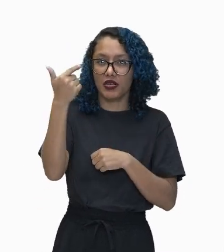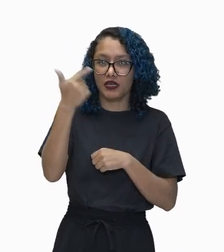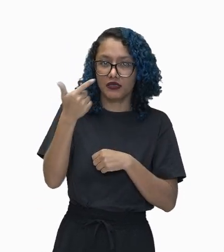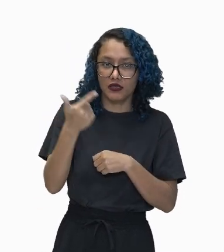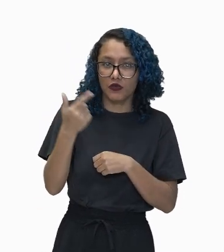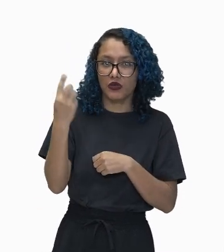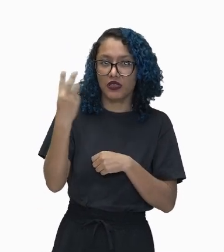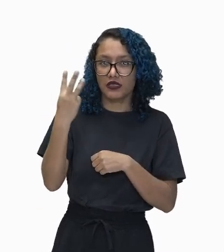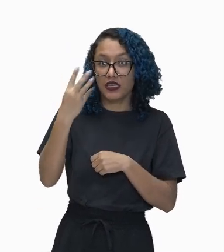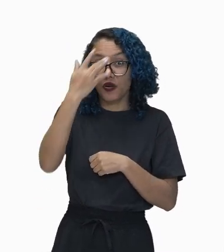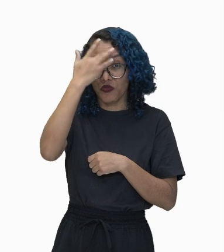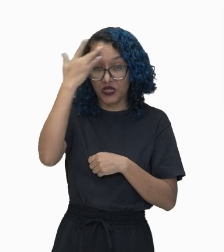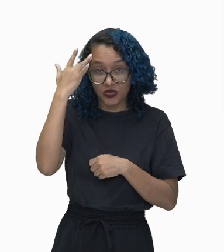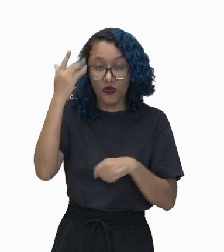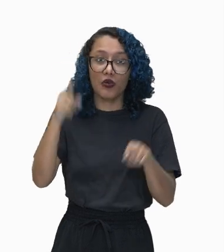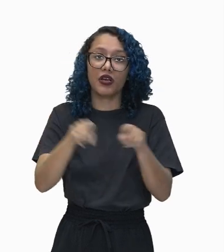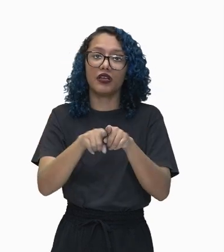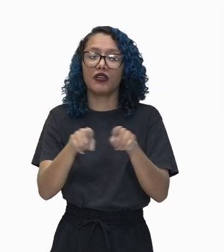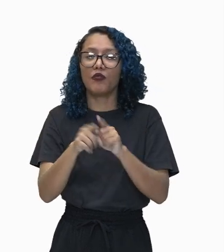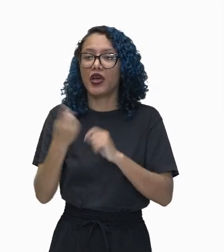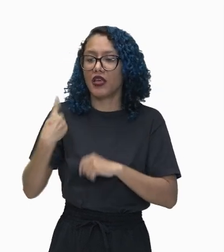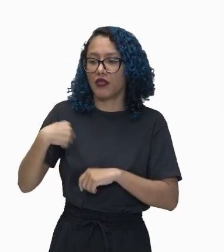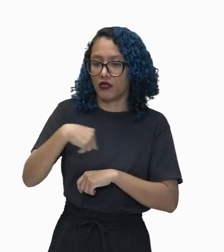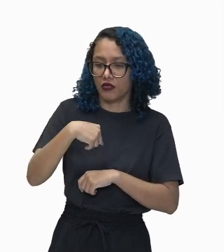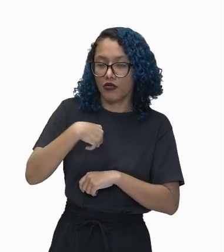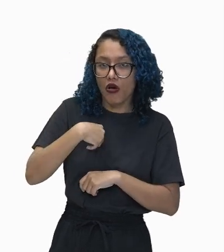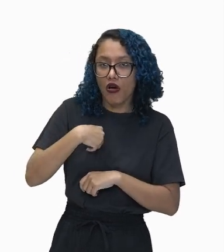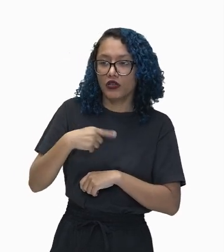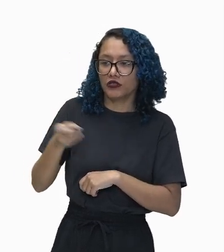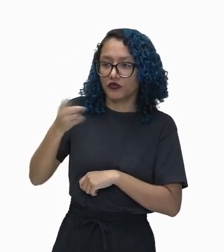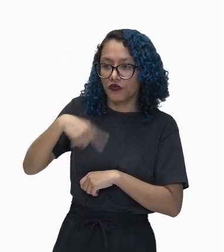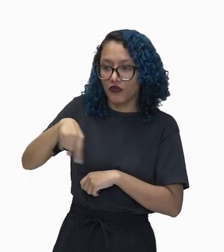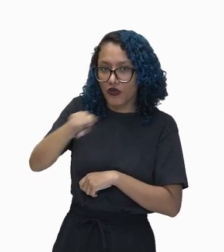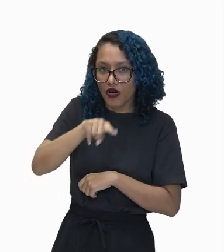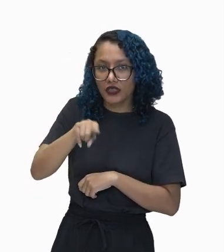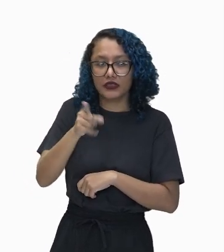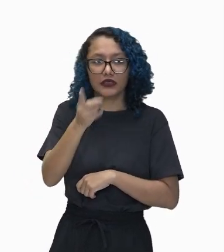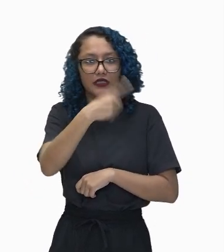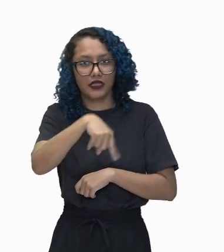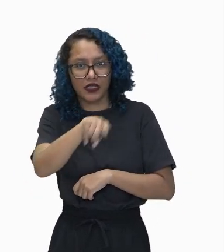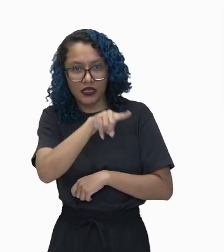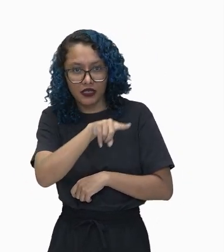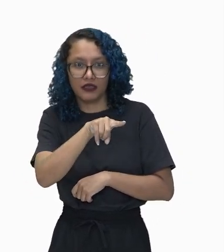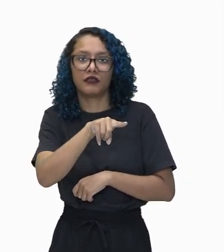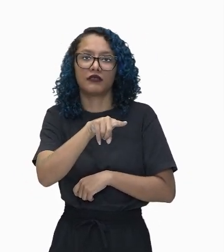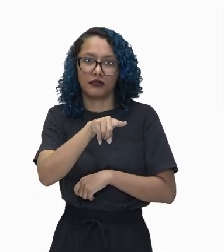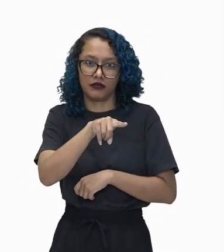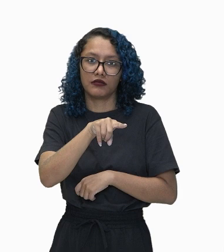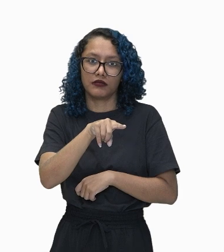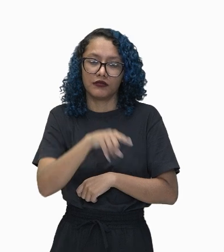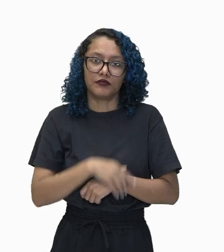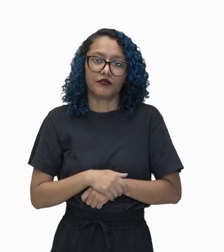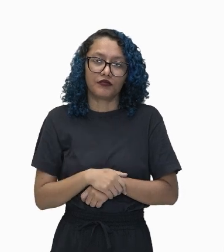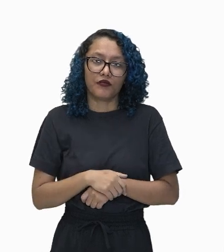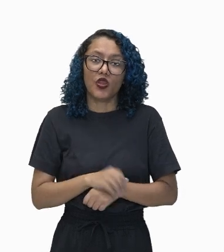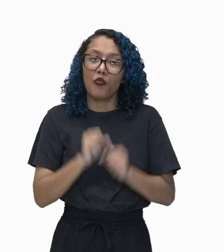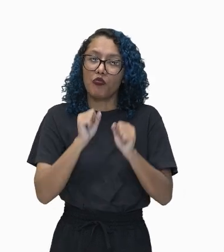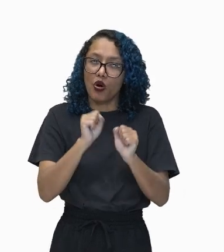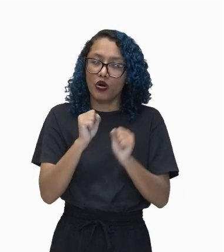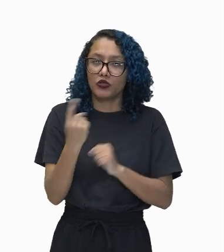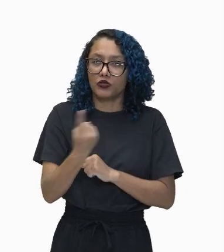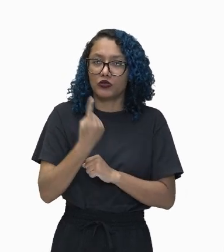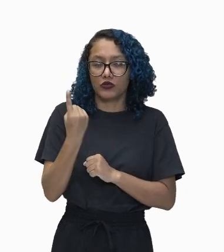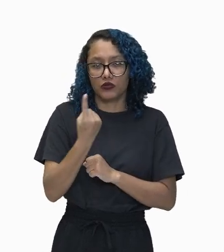Nós, vós, eles ou elas. Então, o número é o plural. Ele pode estar no singular. Se o sujeito estiver